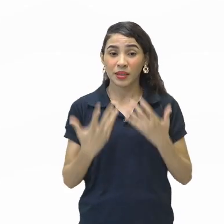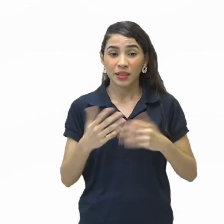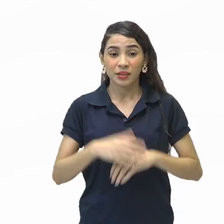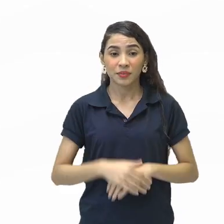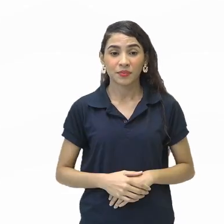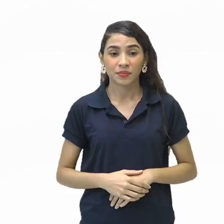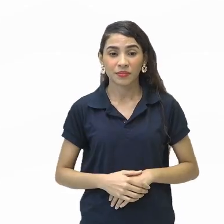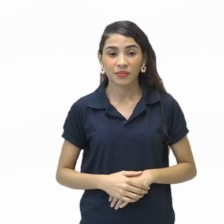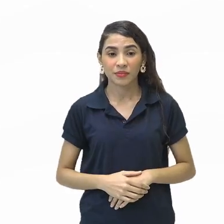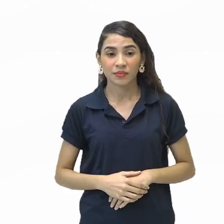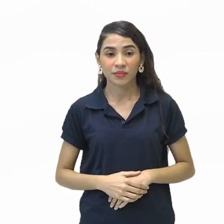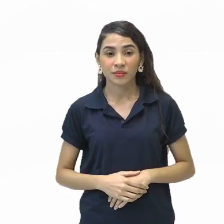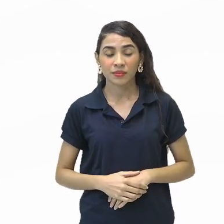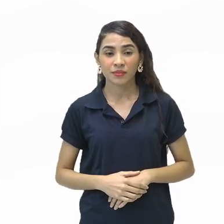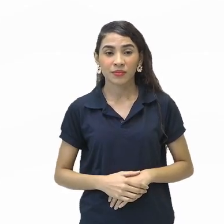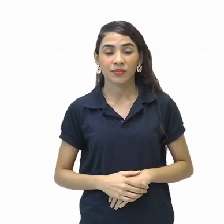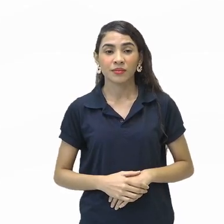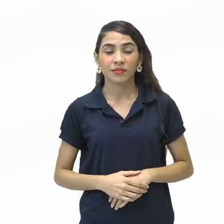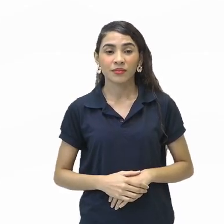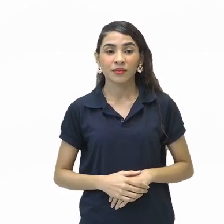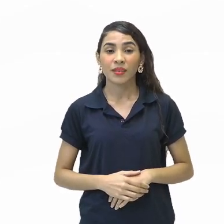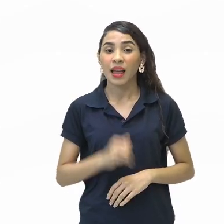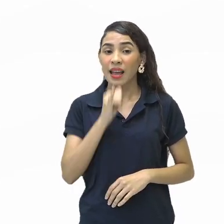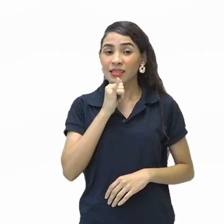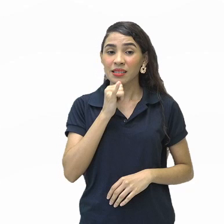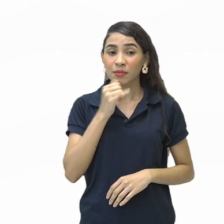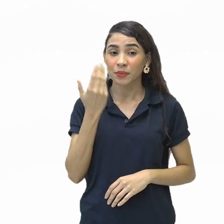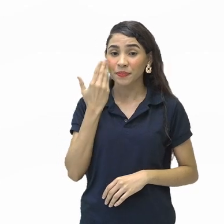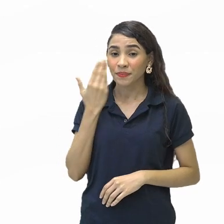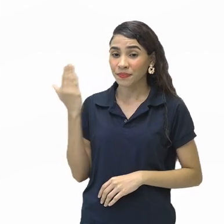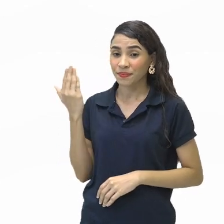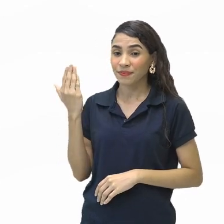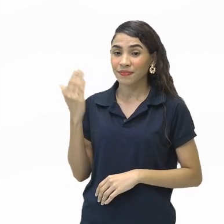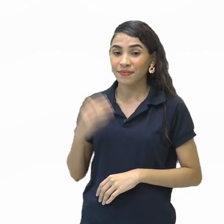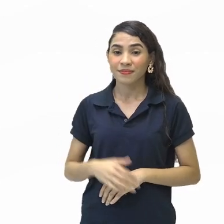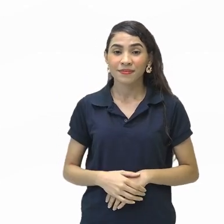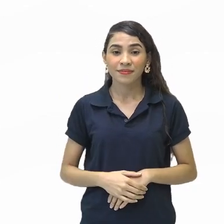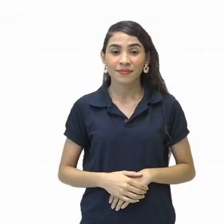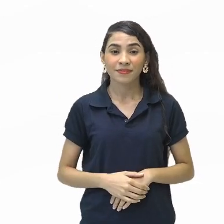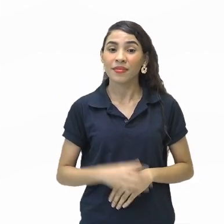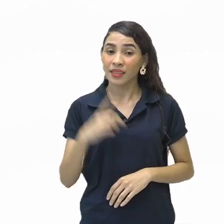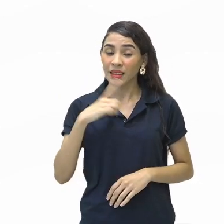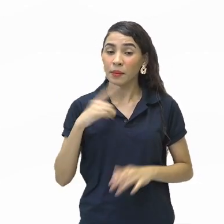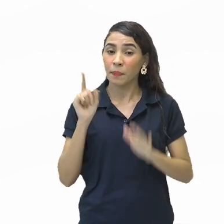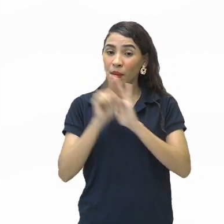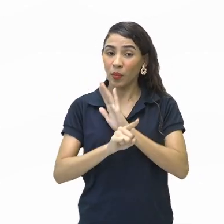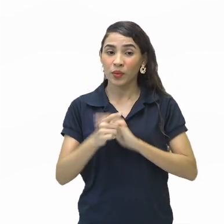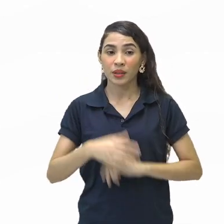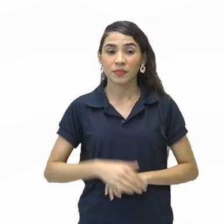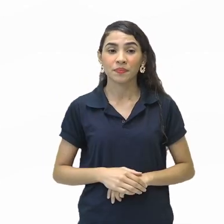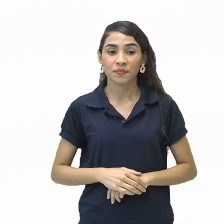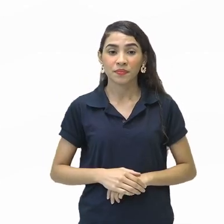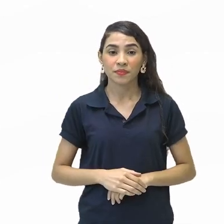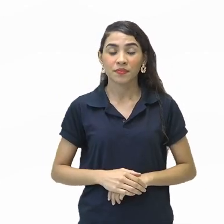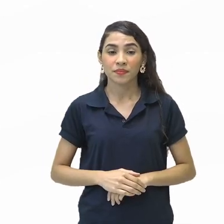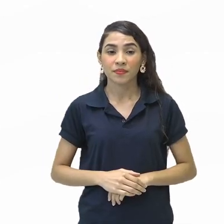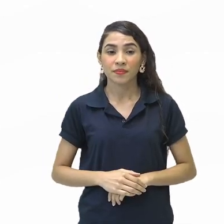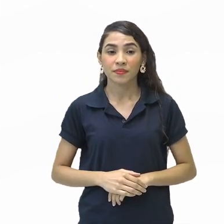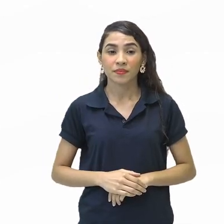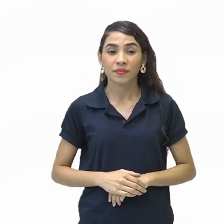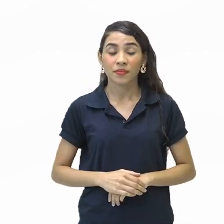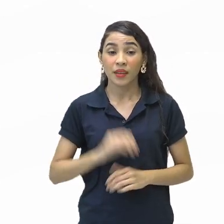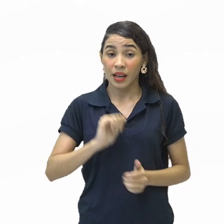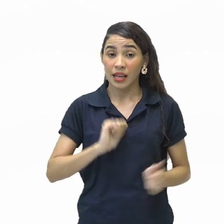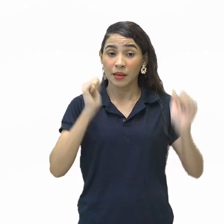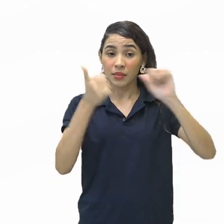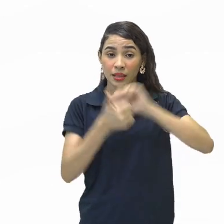aqui. Então, dê uma olhada aí. Nós temos uma questão que é